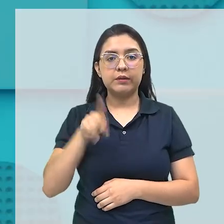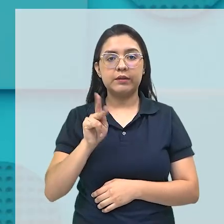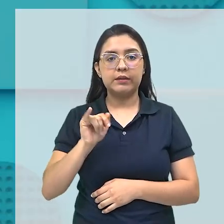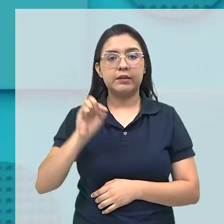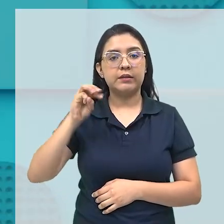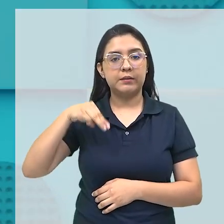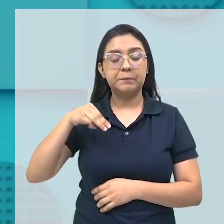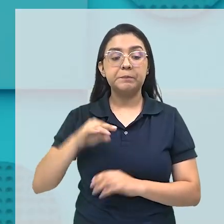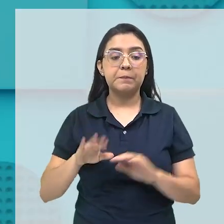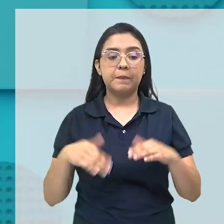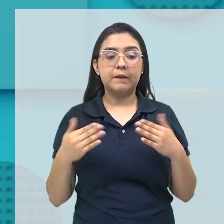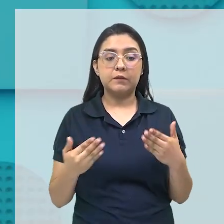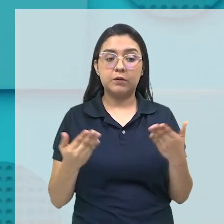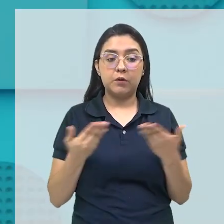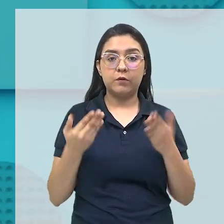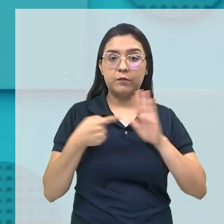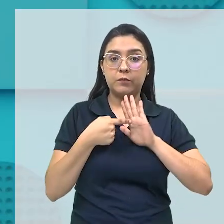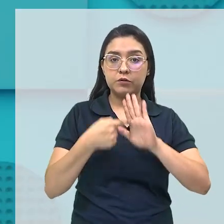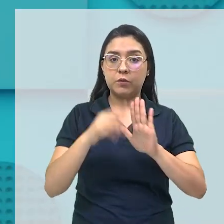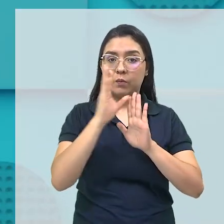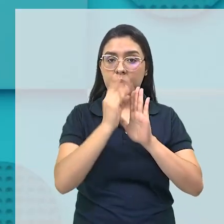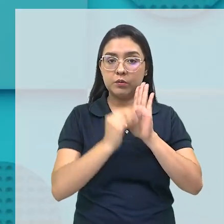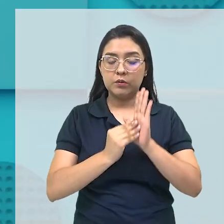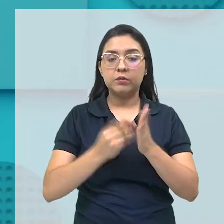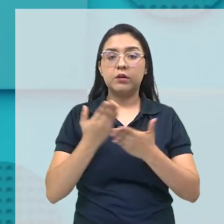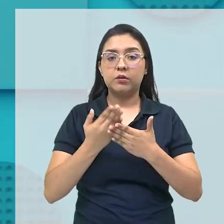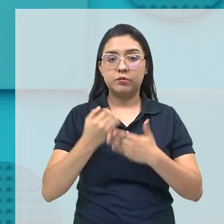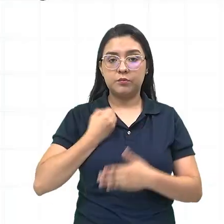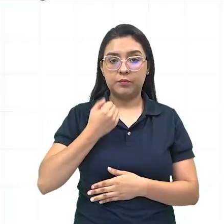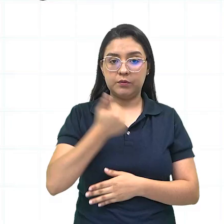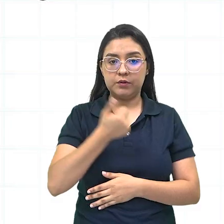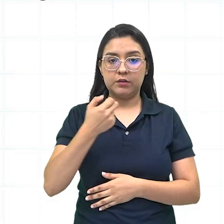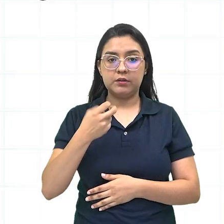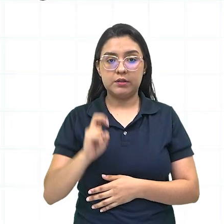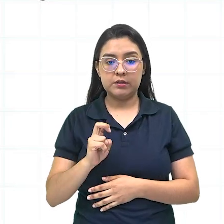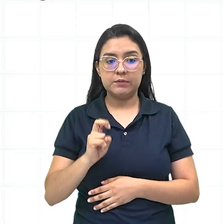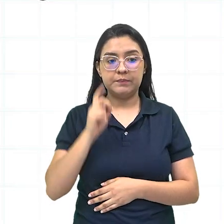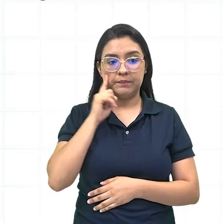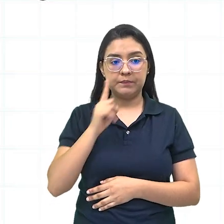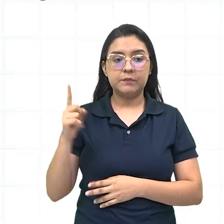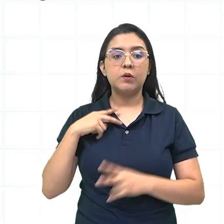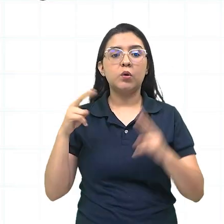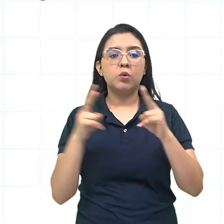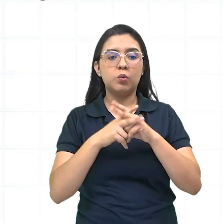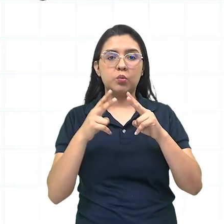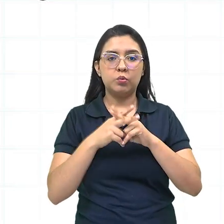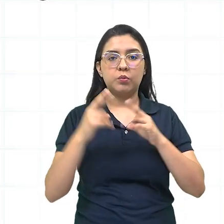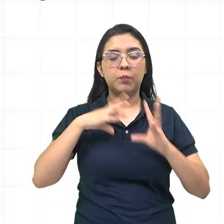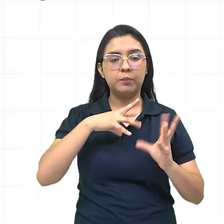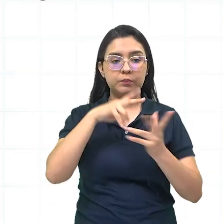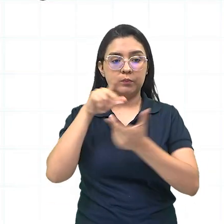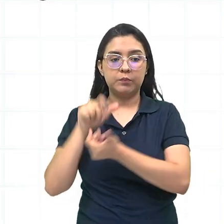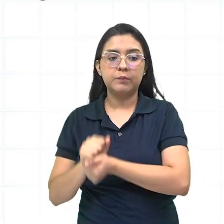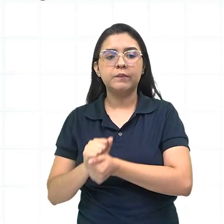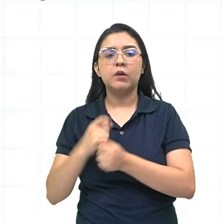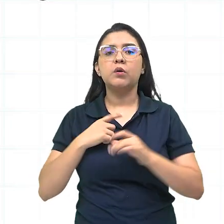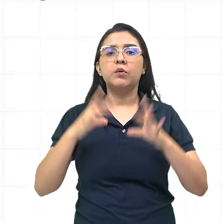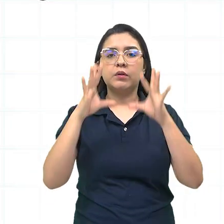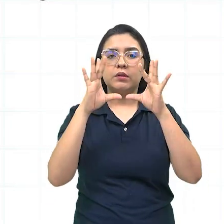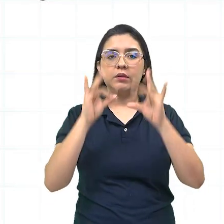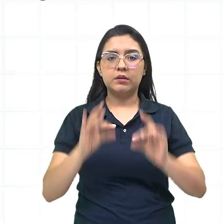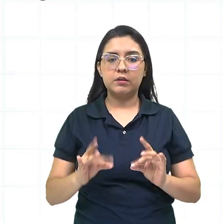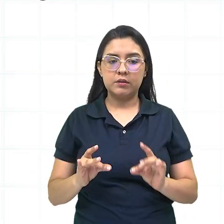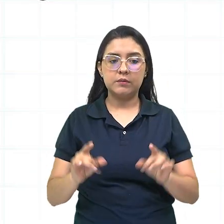Raoni, e eu trago para vocês a aula de número 15, Objeto do Conhecimento, Lutas no Mundo,